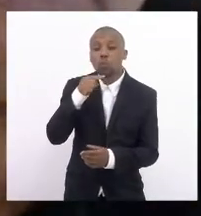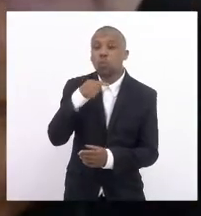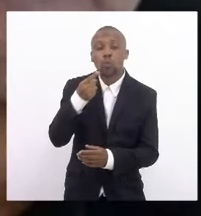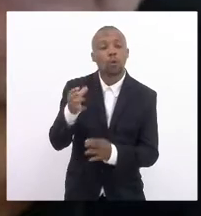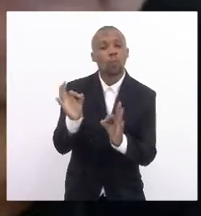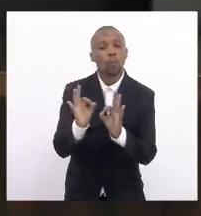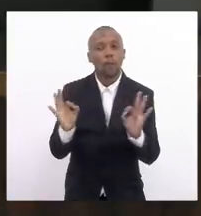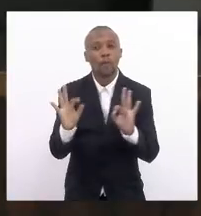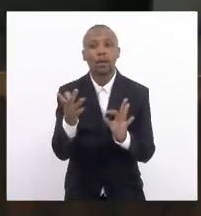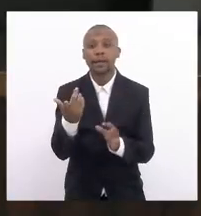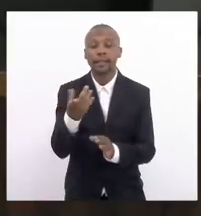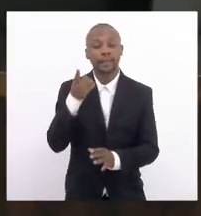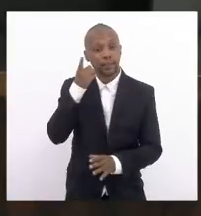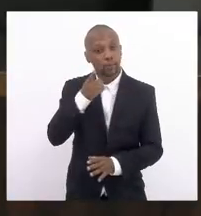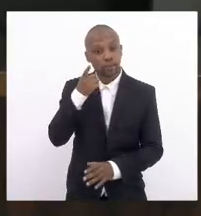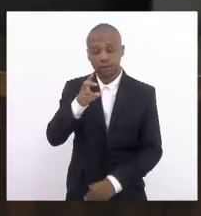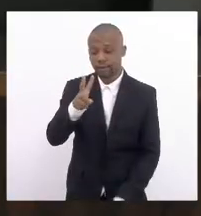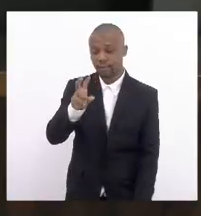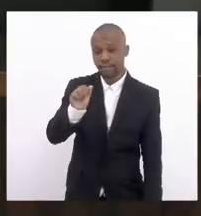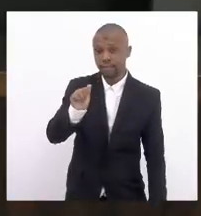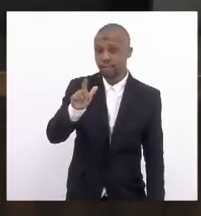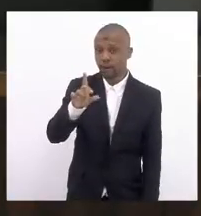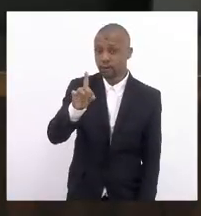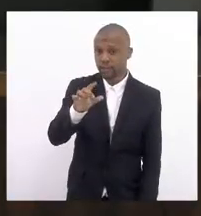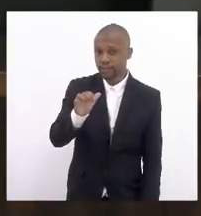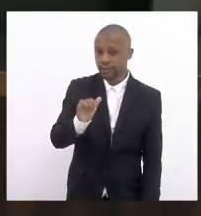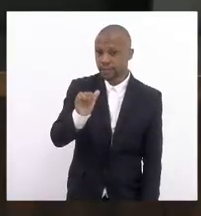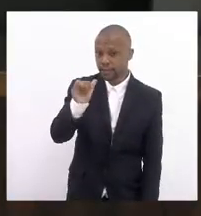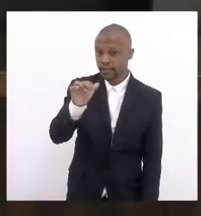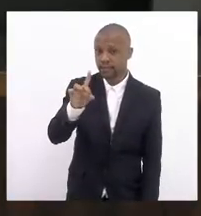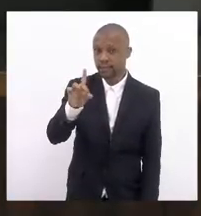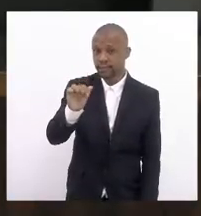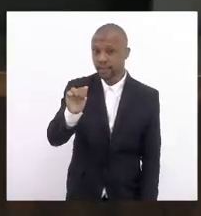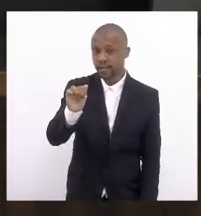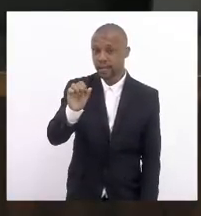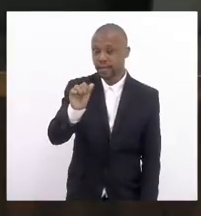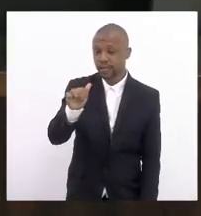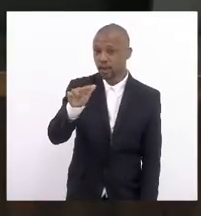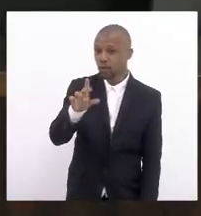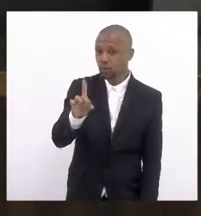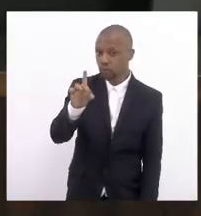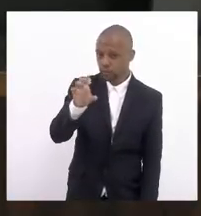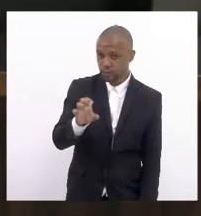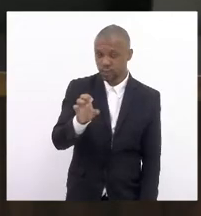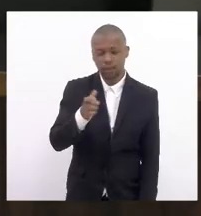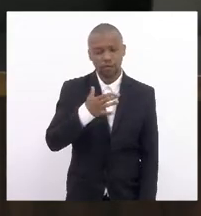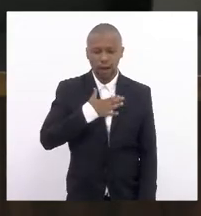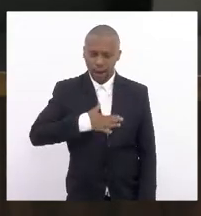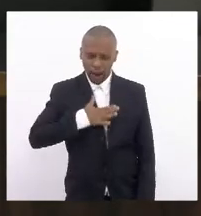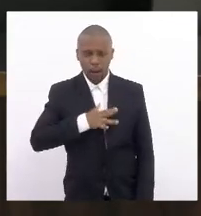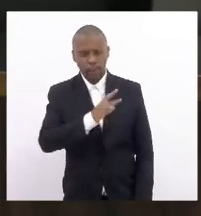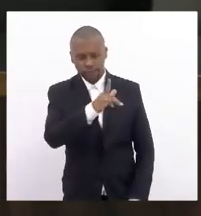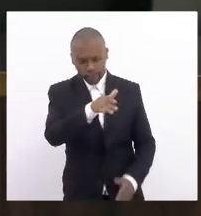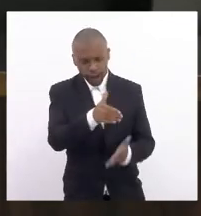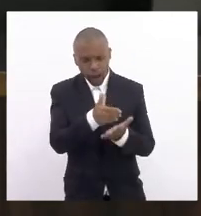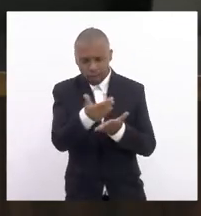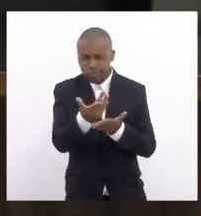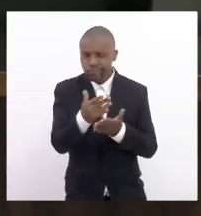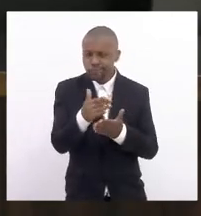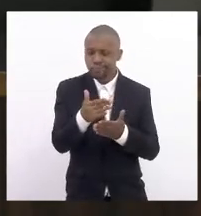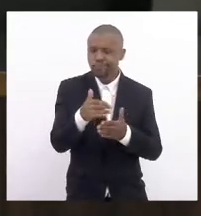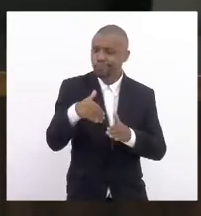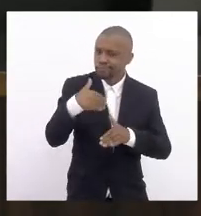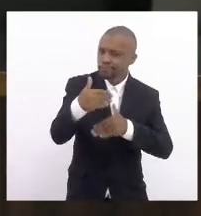Deputado Valdeci da Saúde, com calma, Samuel, vamos orar. Quem vai? Né,